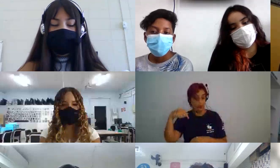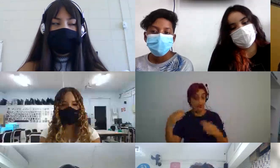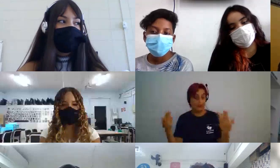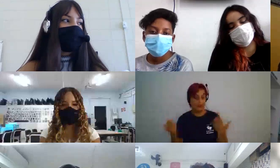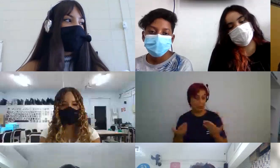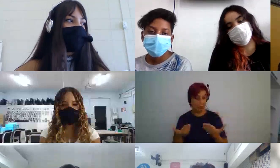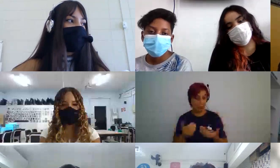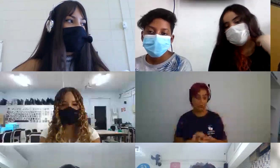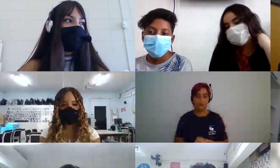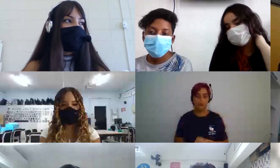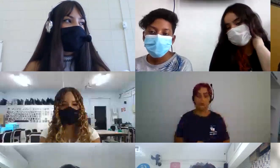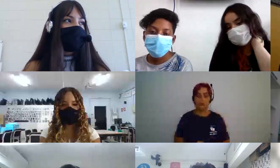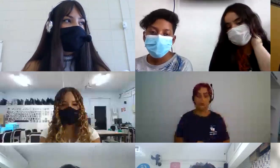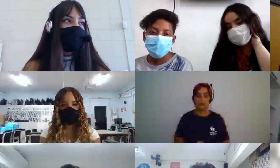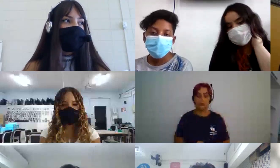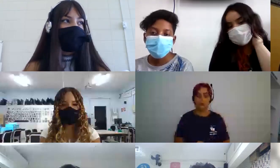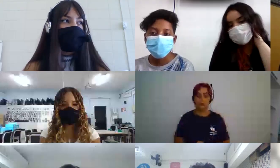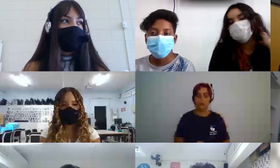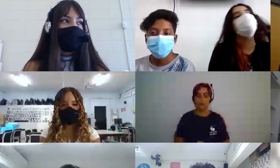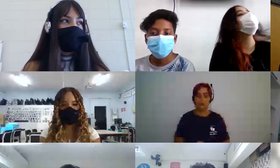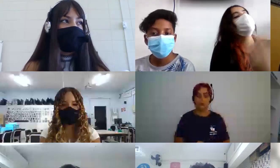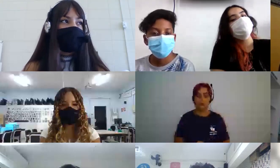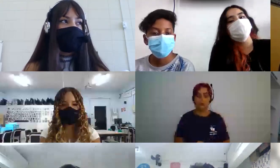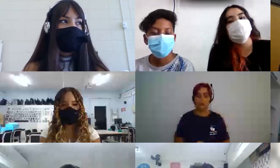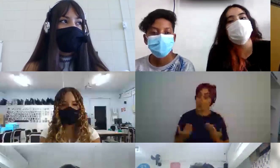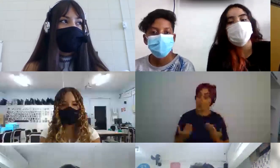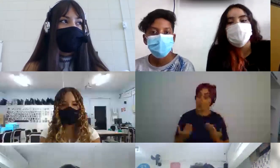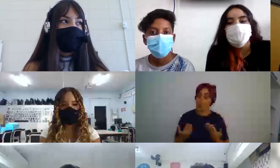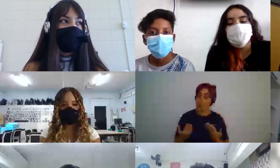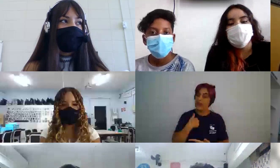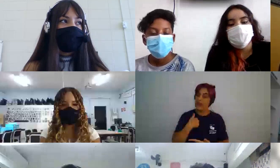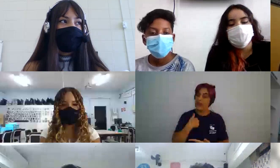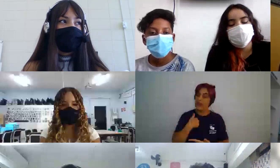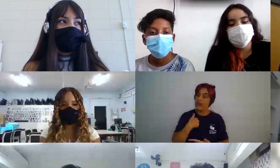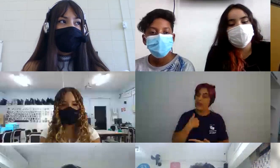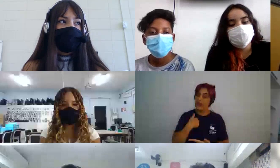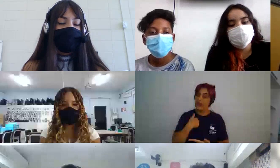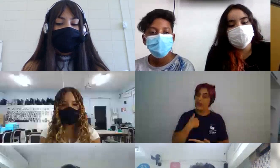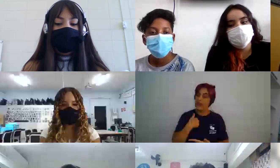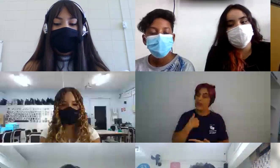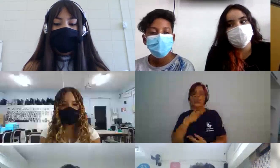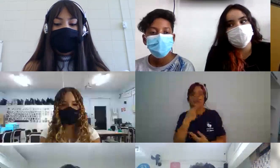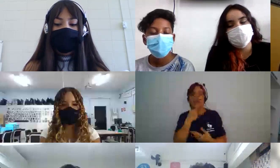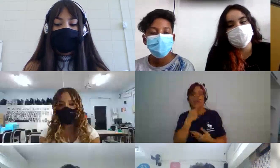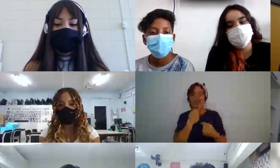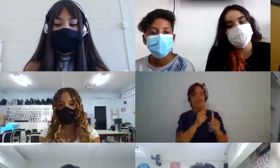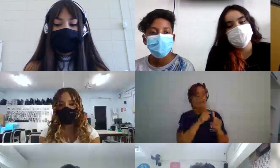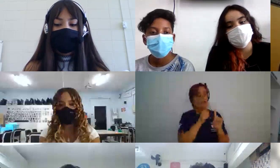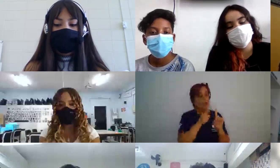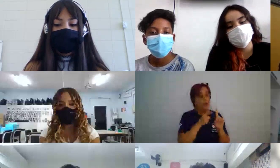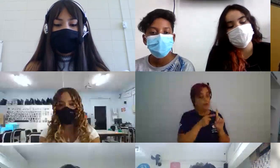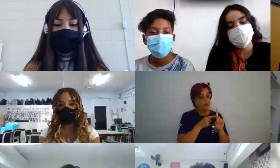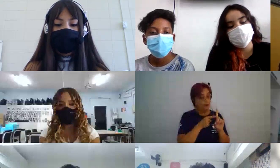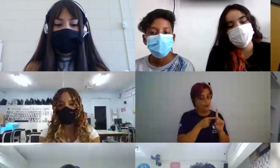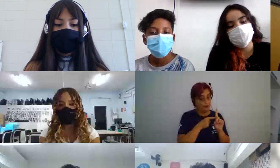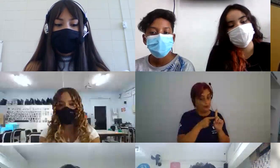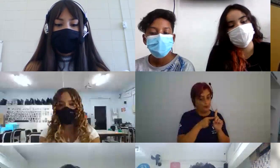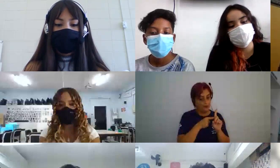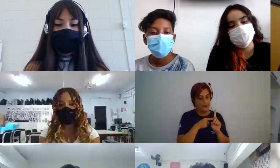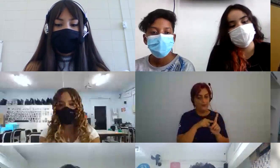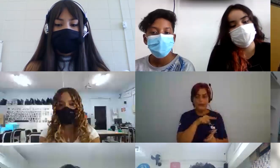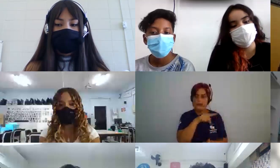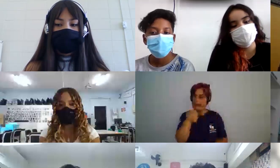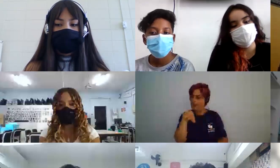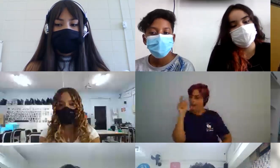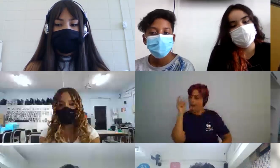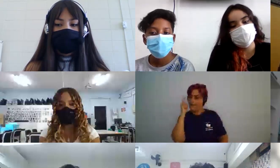todo mundo. Nessa hora que eu estou falando, começando a falar de gravidez na adolescência, alguém deve estar pensando